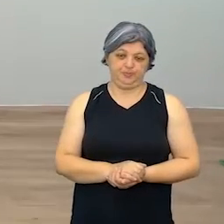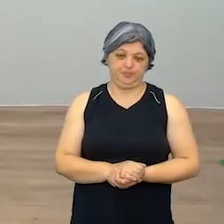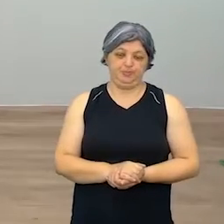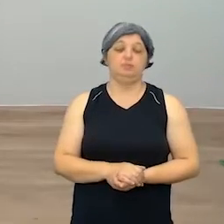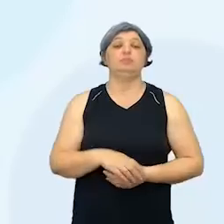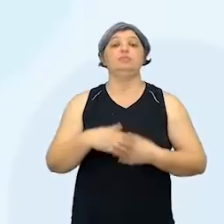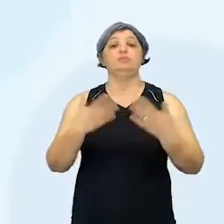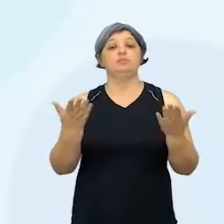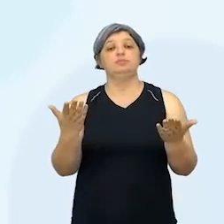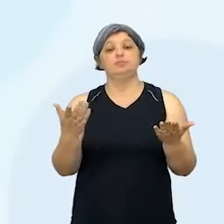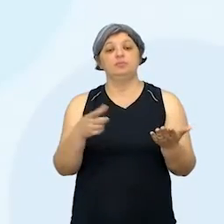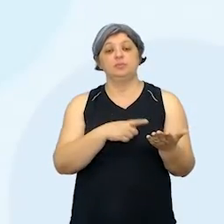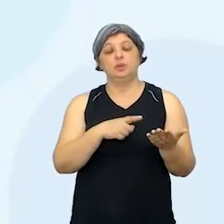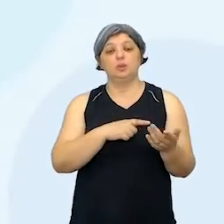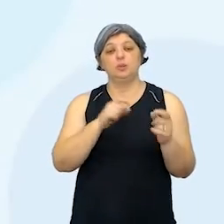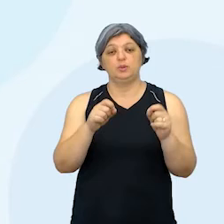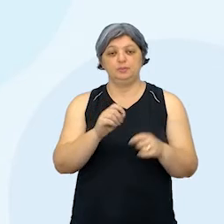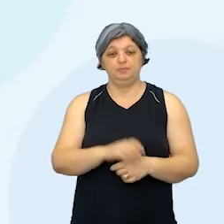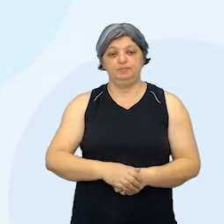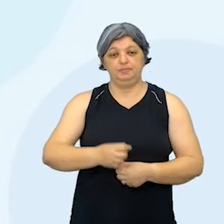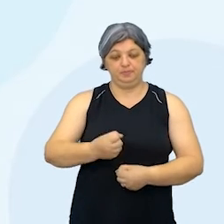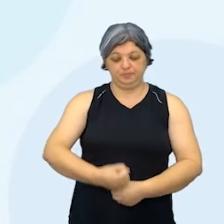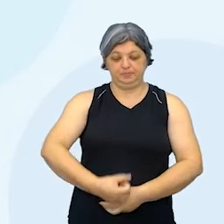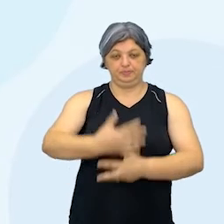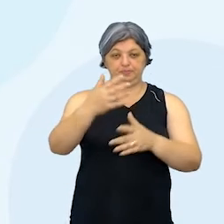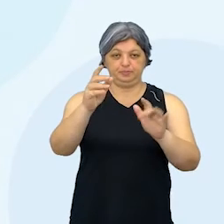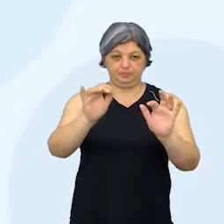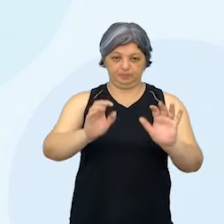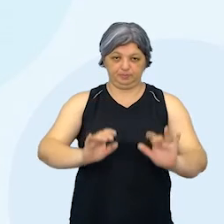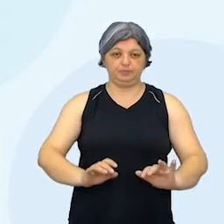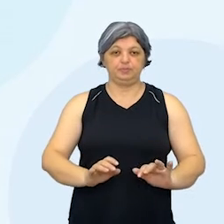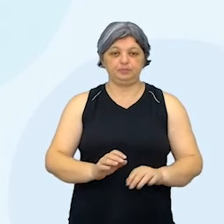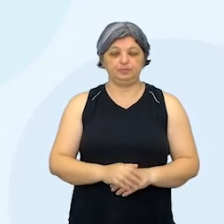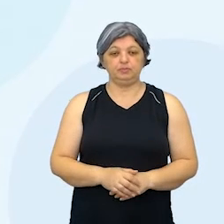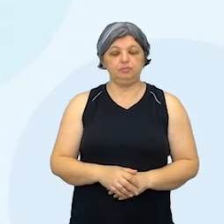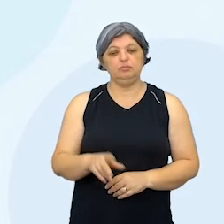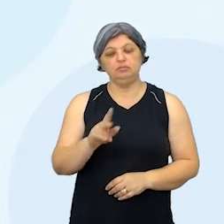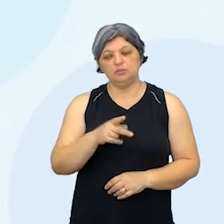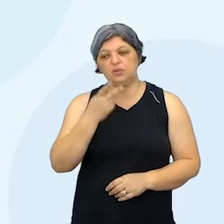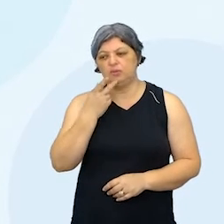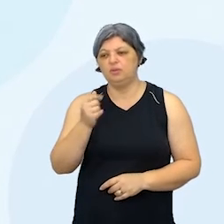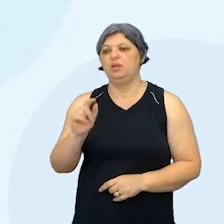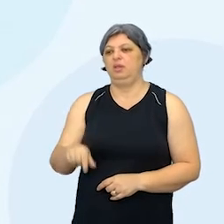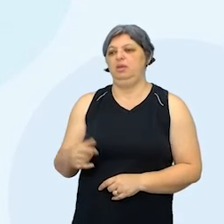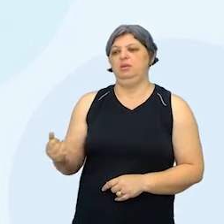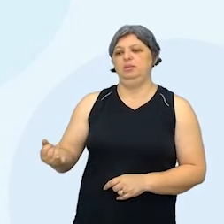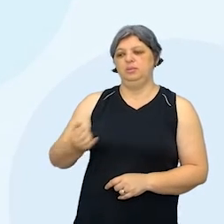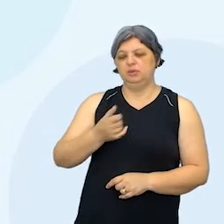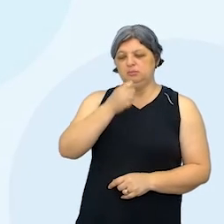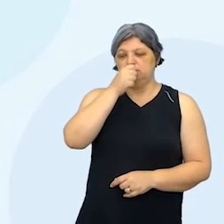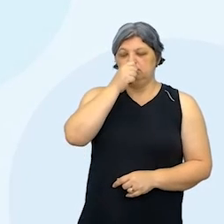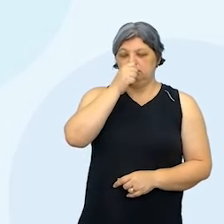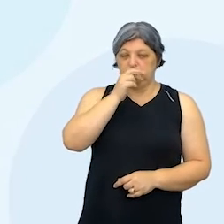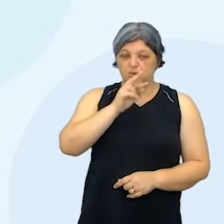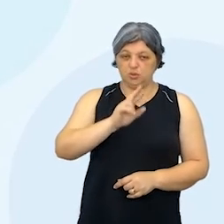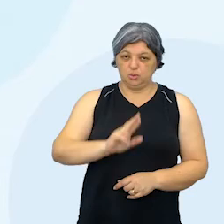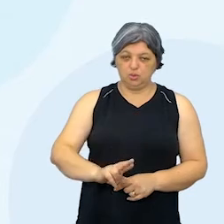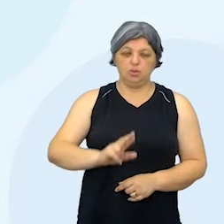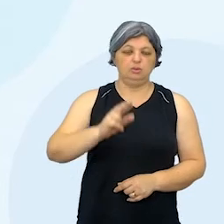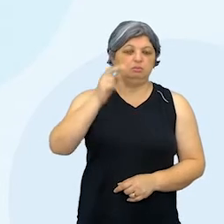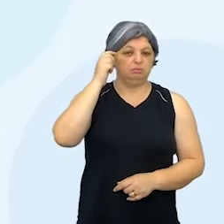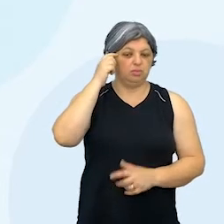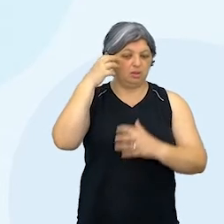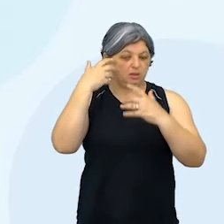E aí, o que a gente tem aqui? A gente tem aqui os professores trazendo, olha, muito importante respirar e refletir,